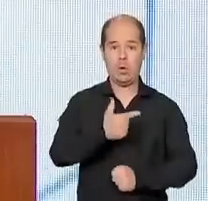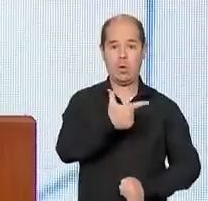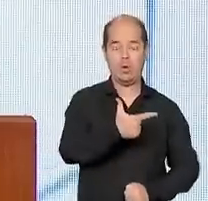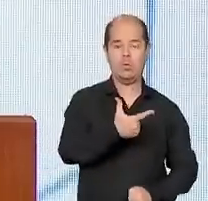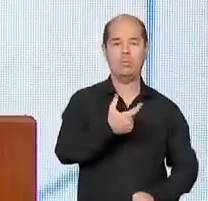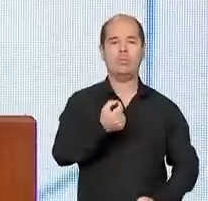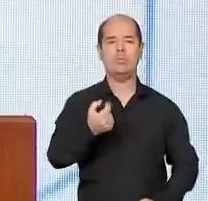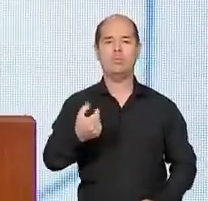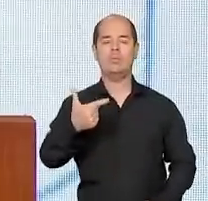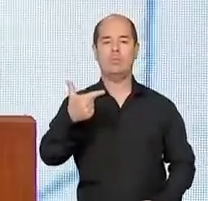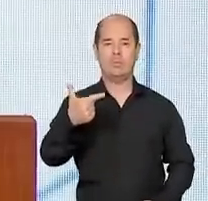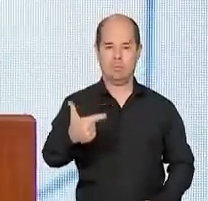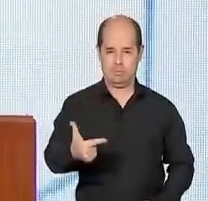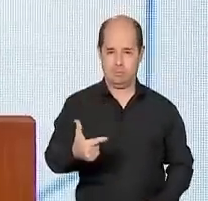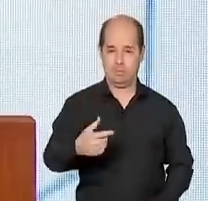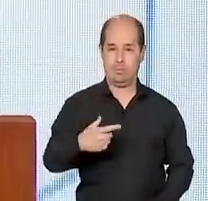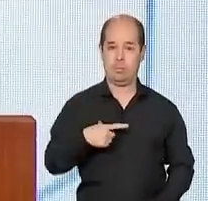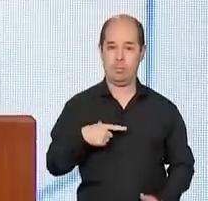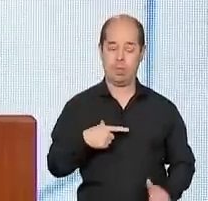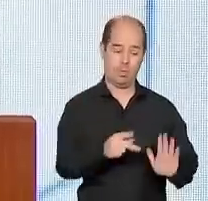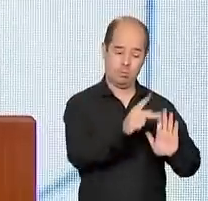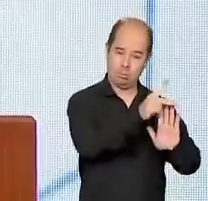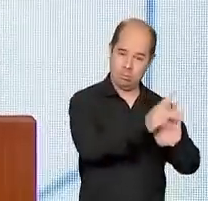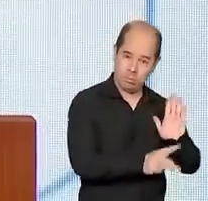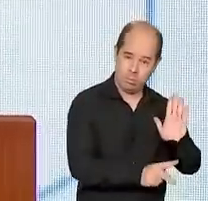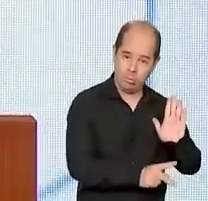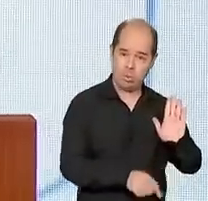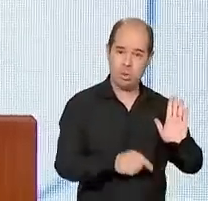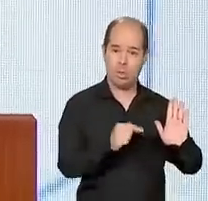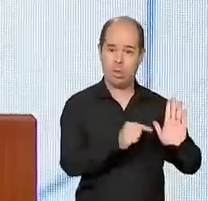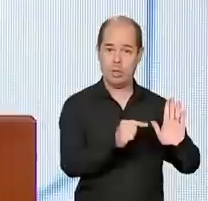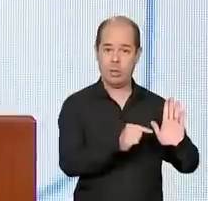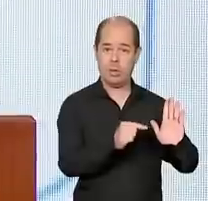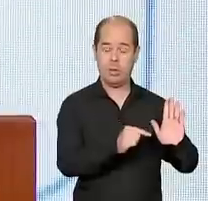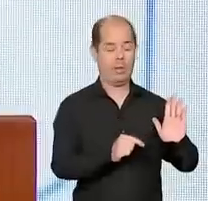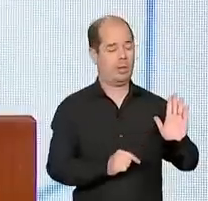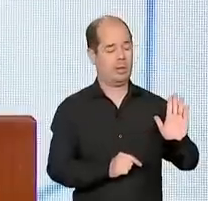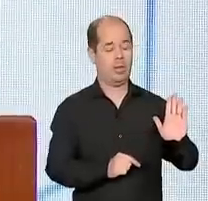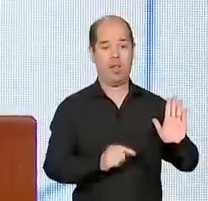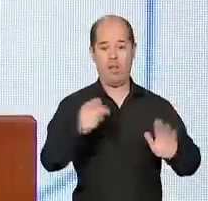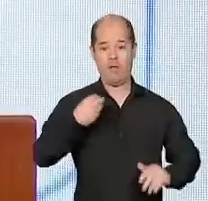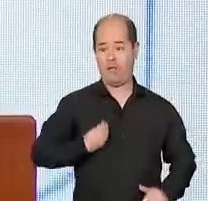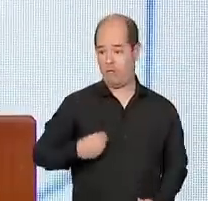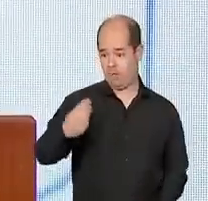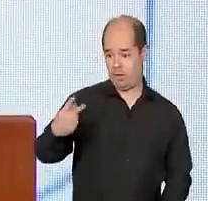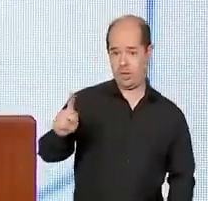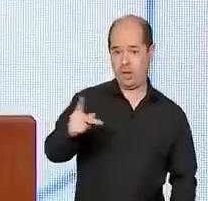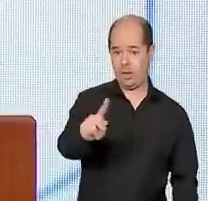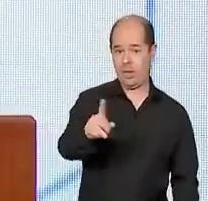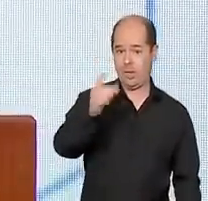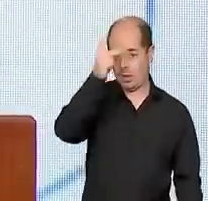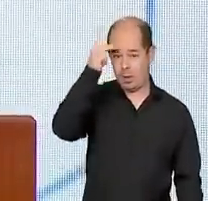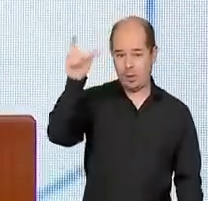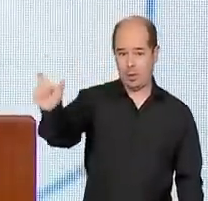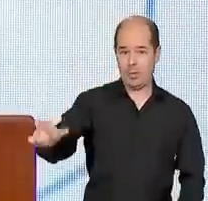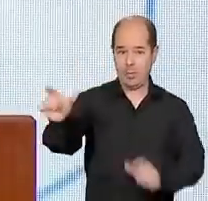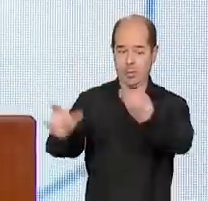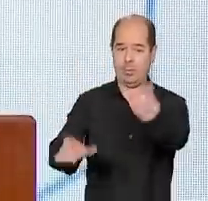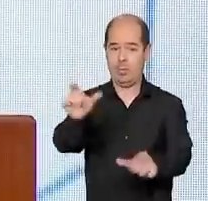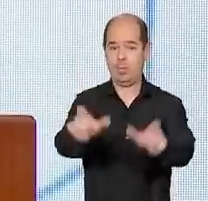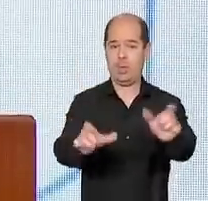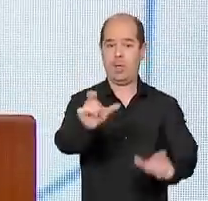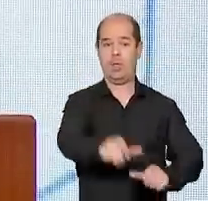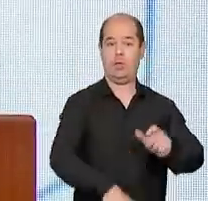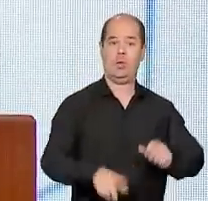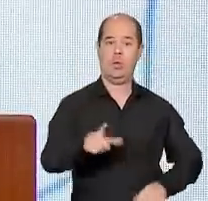programa comprometido com papel de Estado na vida das pessoas, nós realizamos a